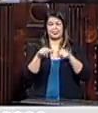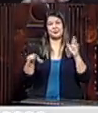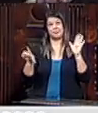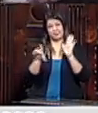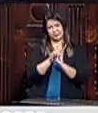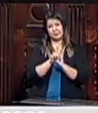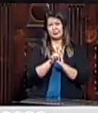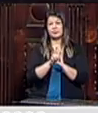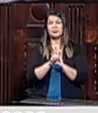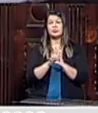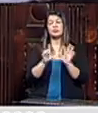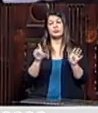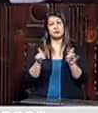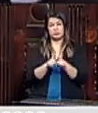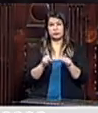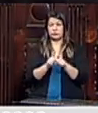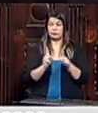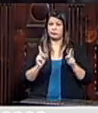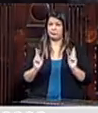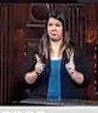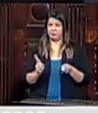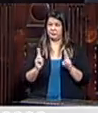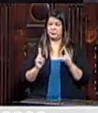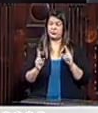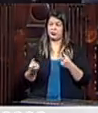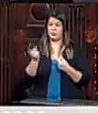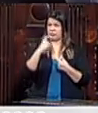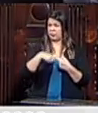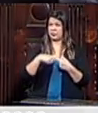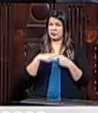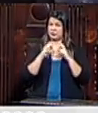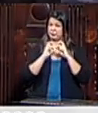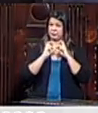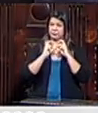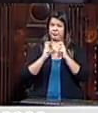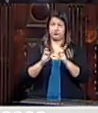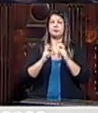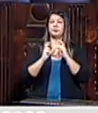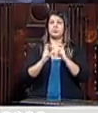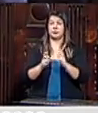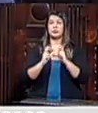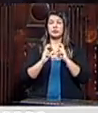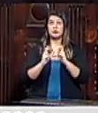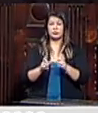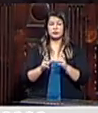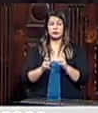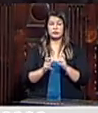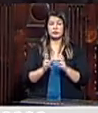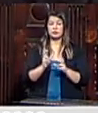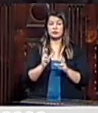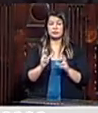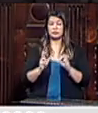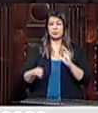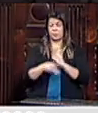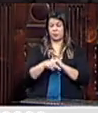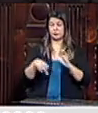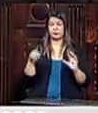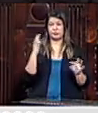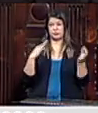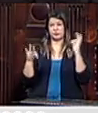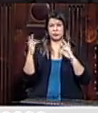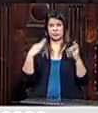que efetivamente a recuperação das malhas ferroviárias de caráter